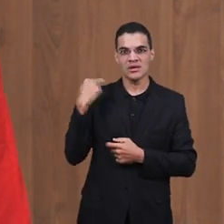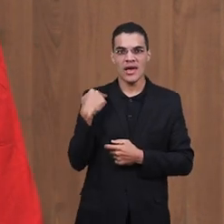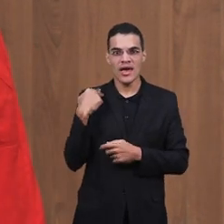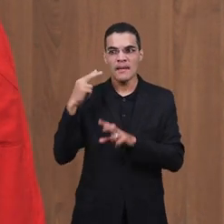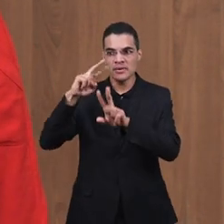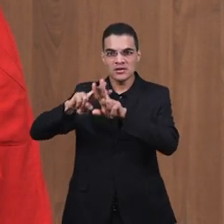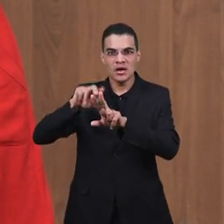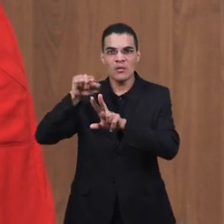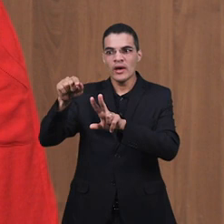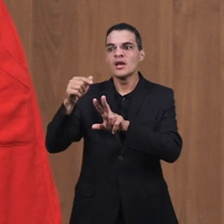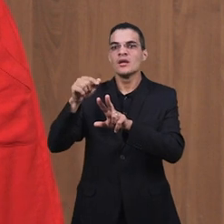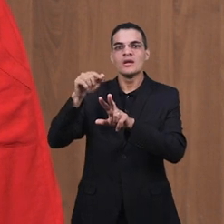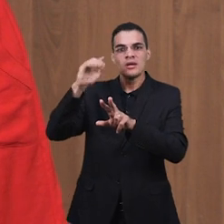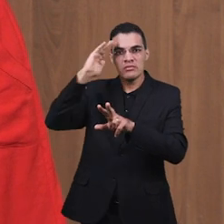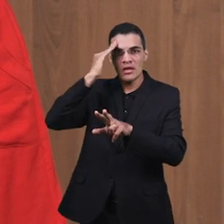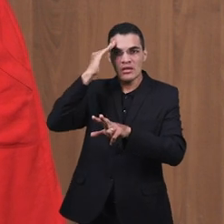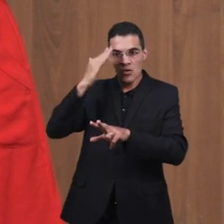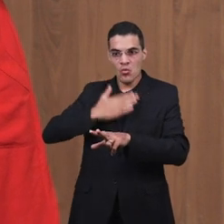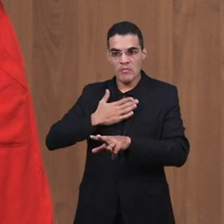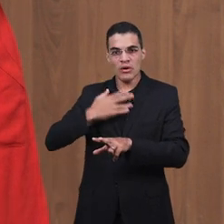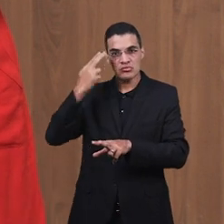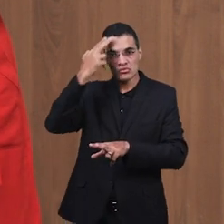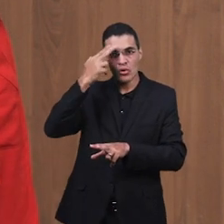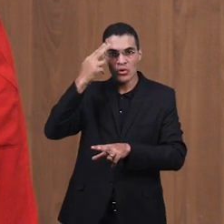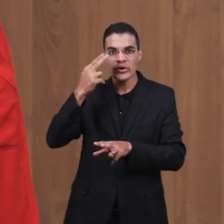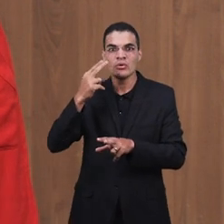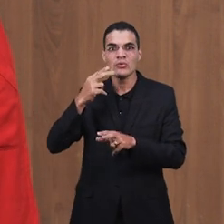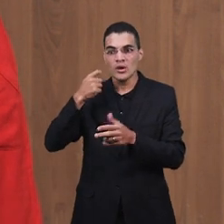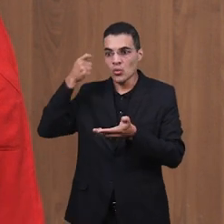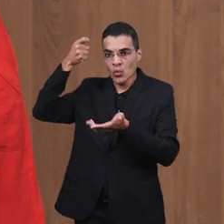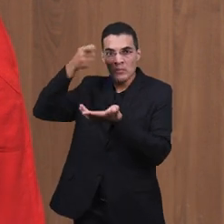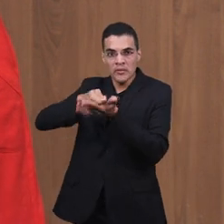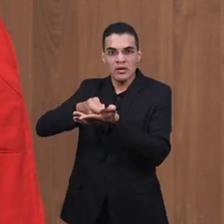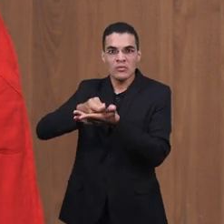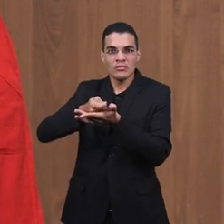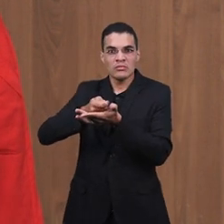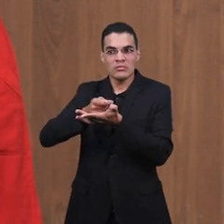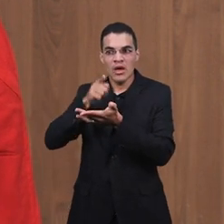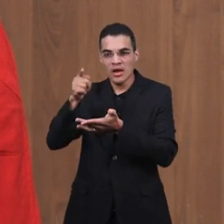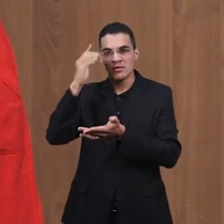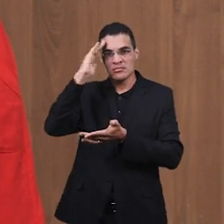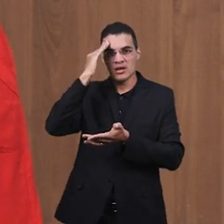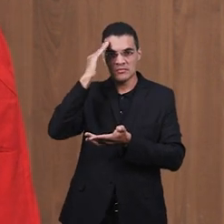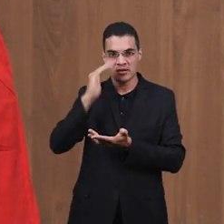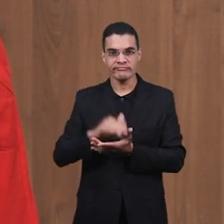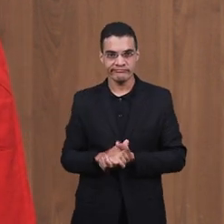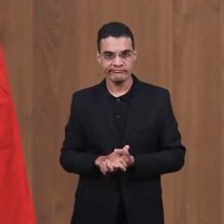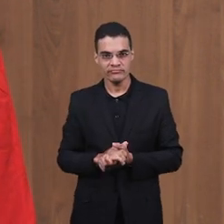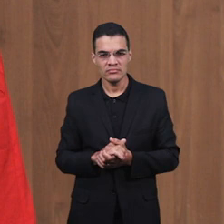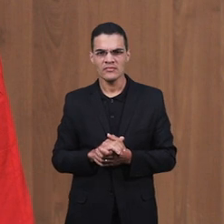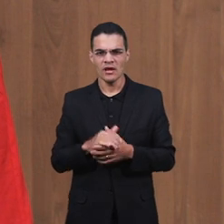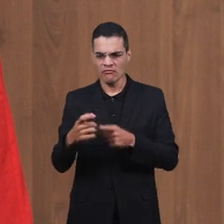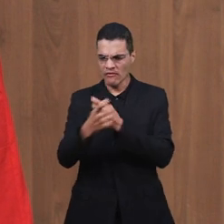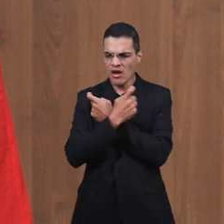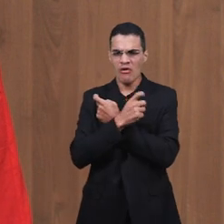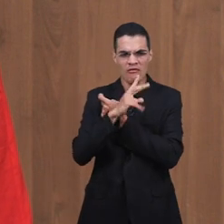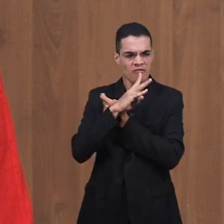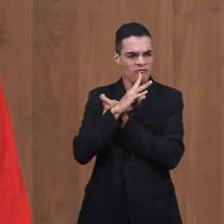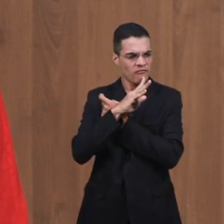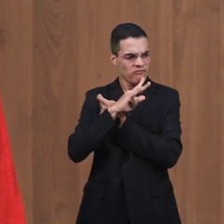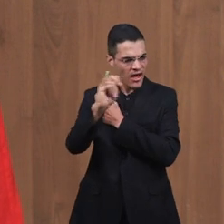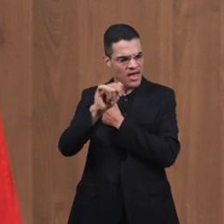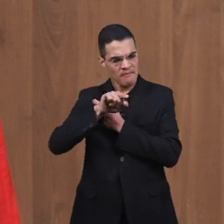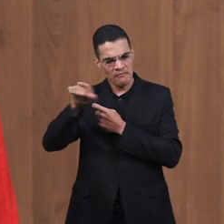e como José interpretou os sonhos e como tudo se cumpriu. Faraó então mandou